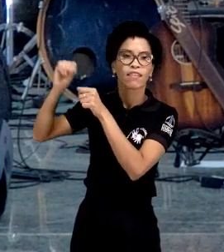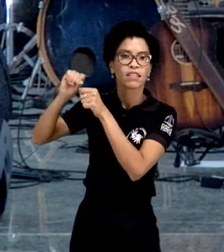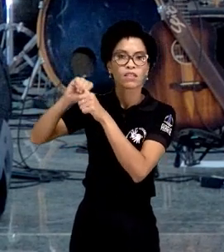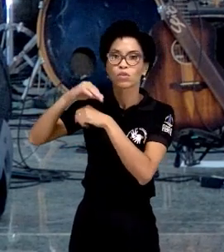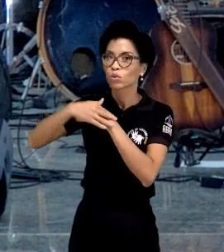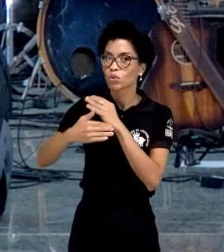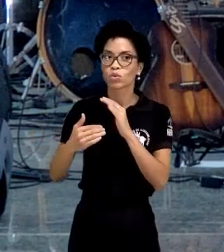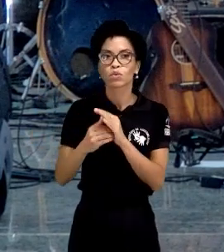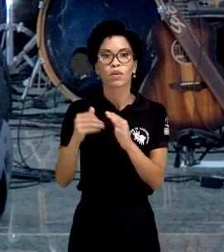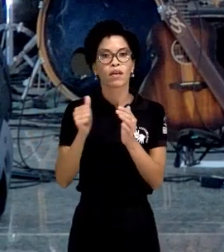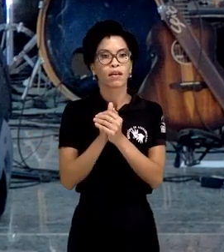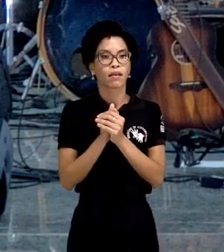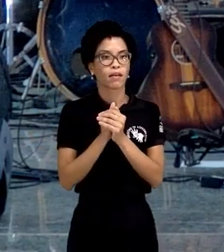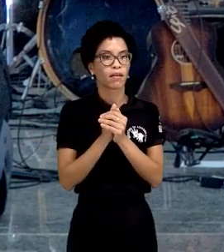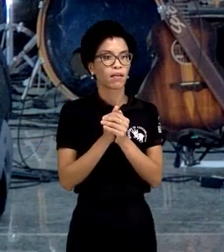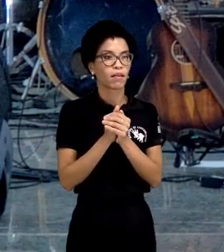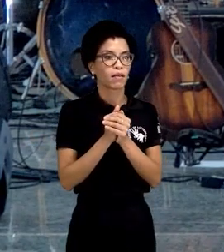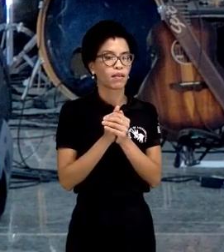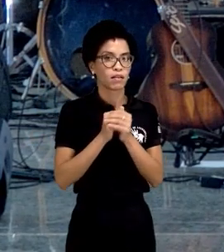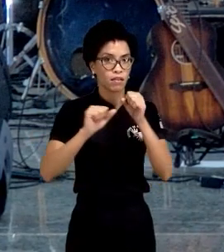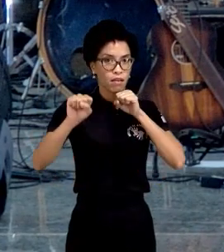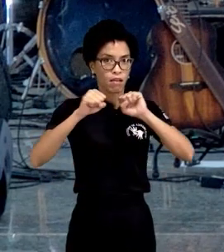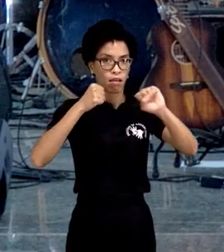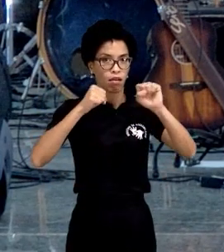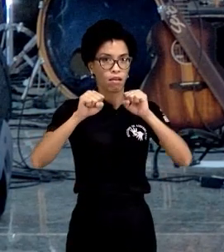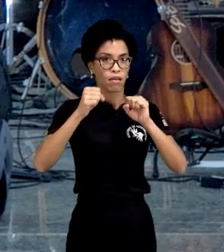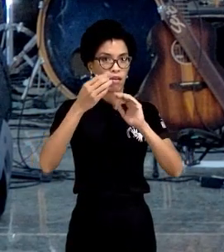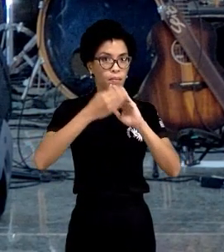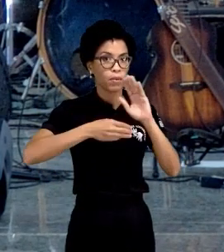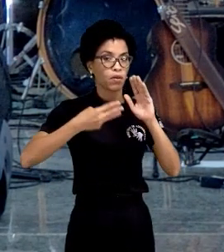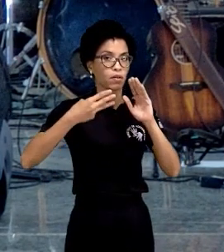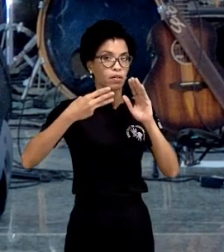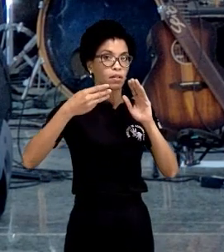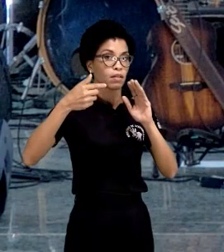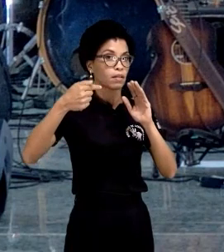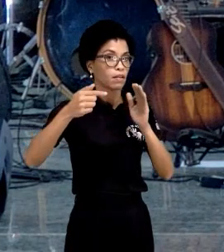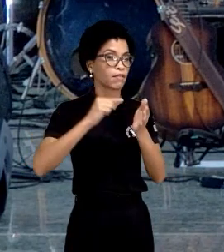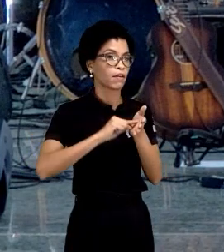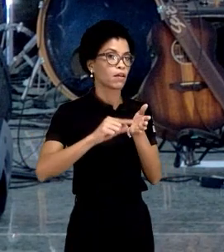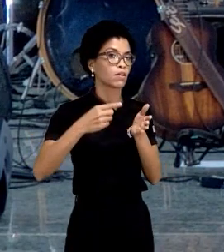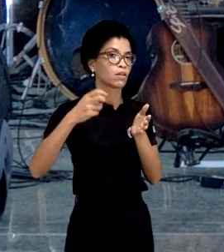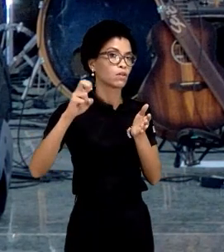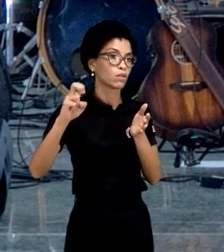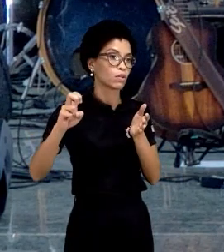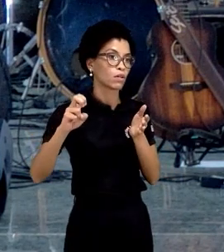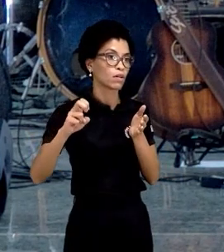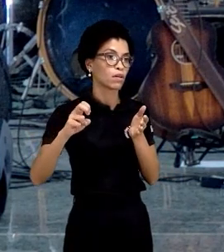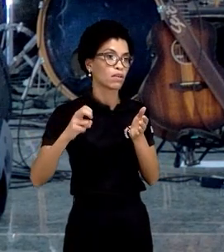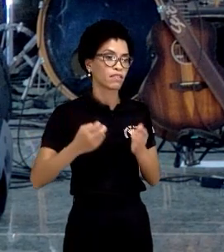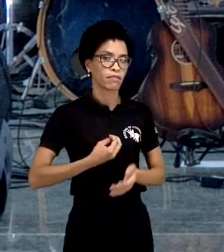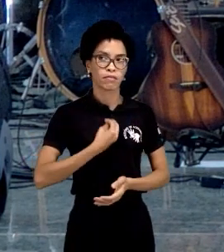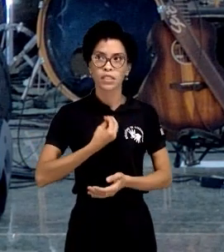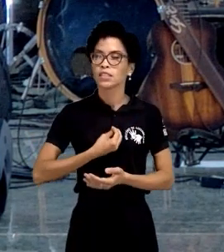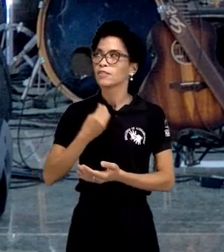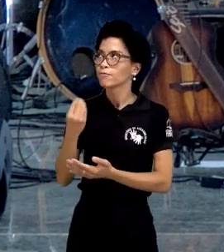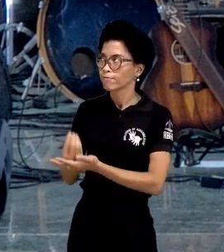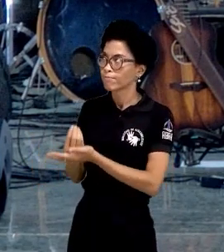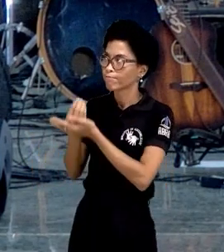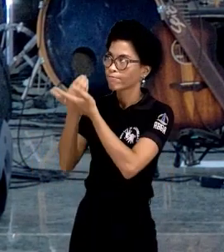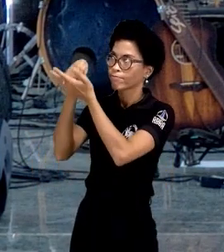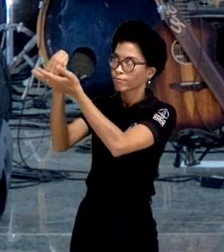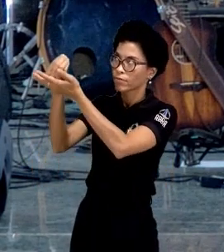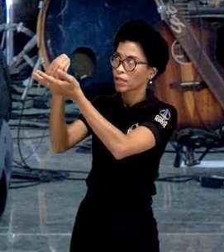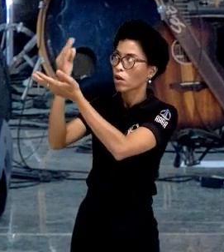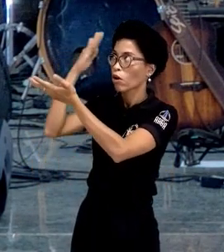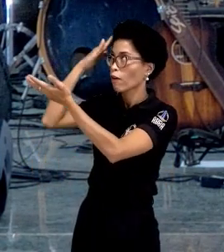versículo 5. Entrega o teu caminho ao Senhor. Confia nele. E Ele tudo fará. Não tema.